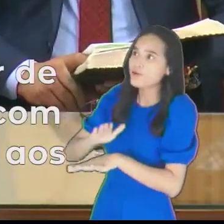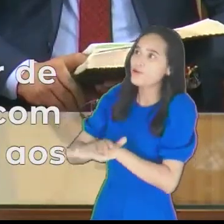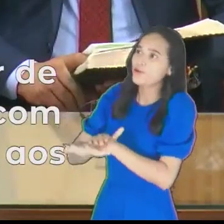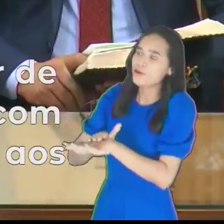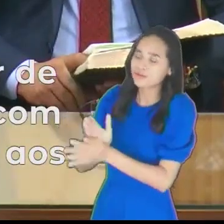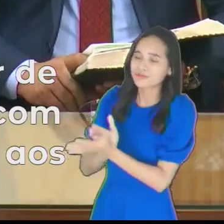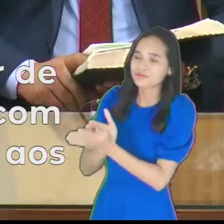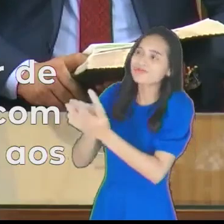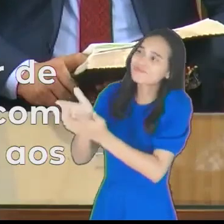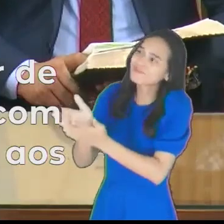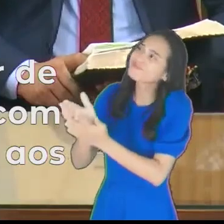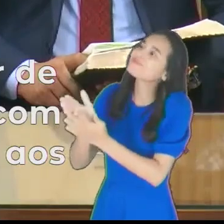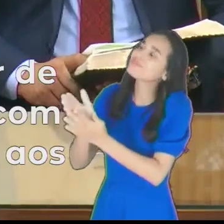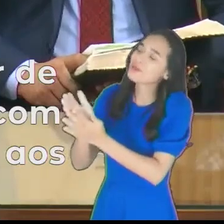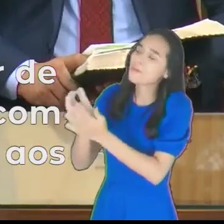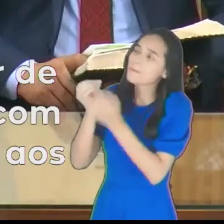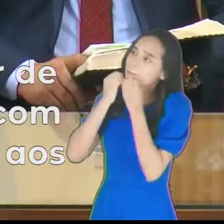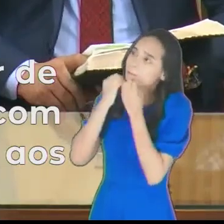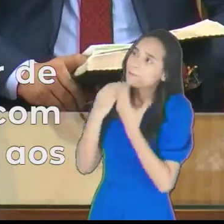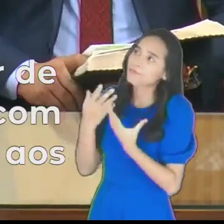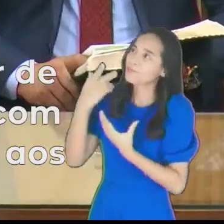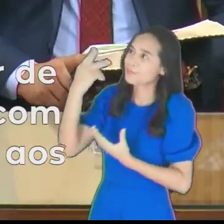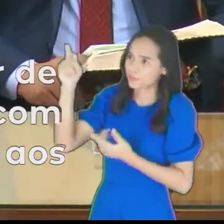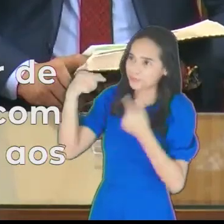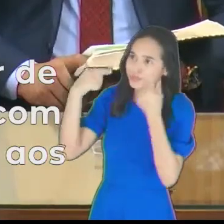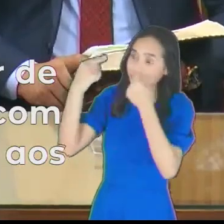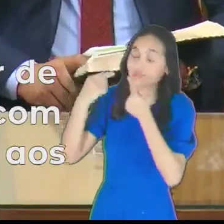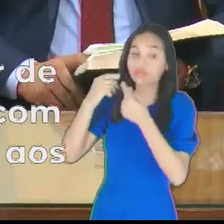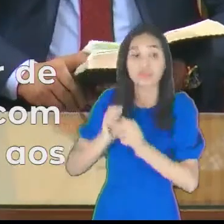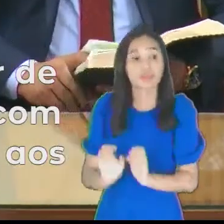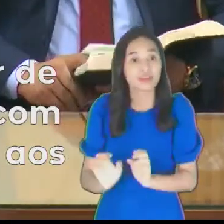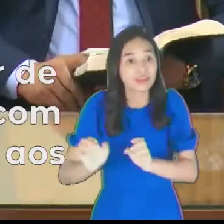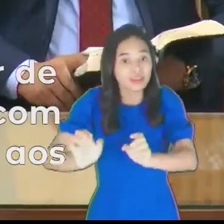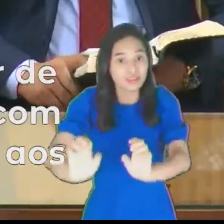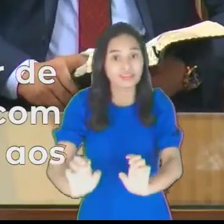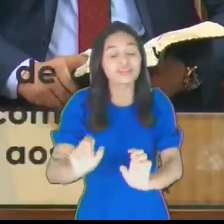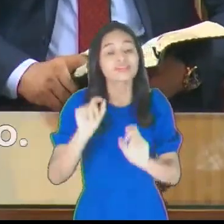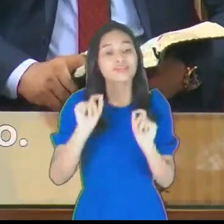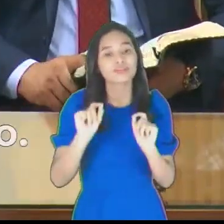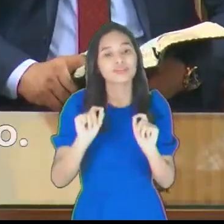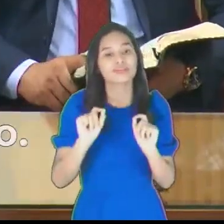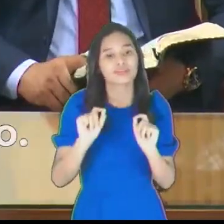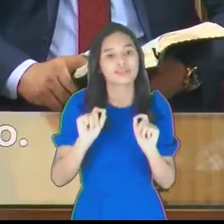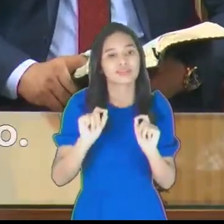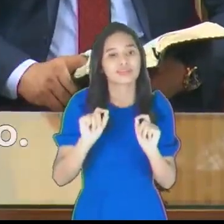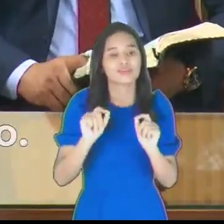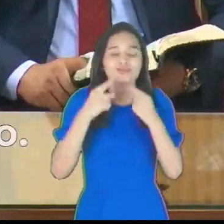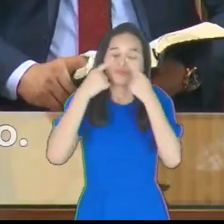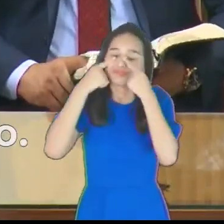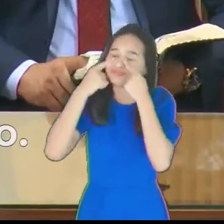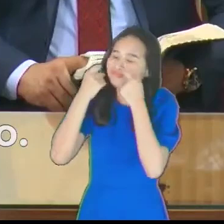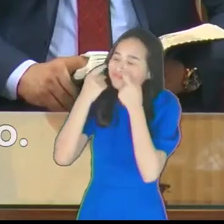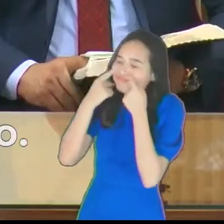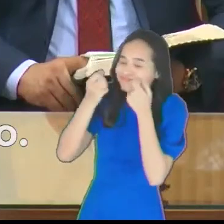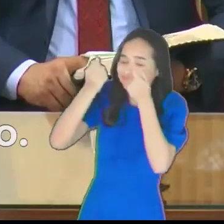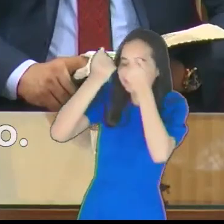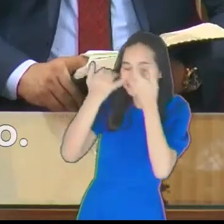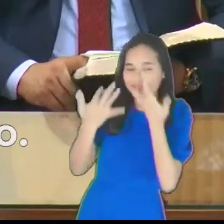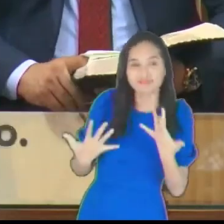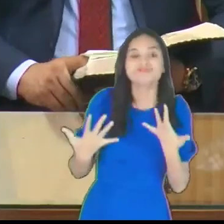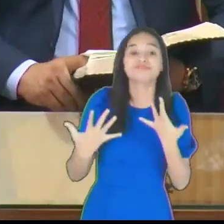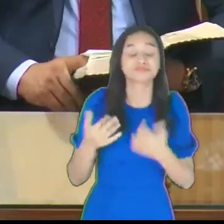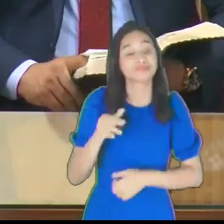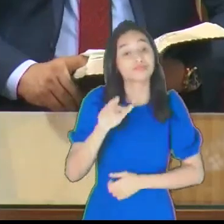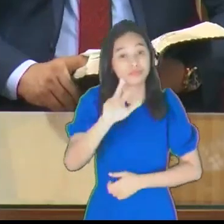reto aos teus olhos. E Ezequias o que, meus amados irmãos? Chorou muitíssimo. Irmão,